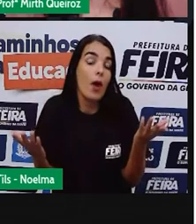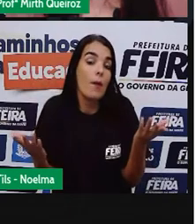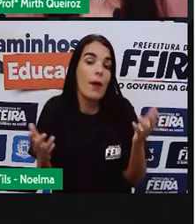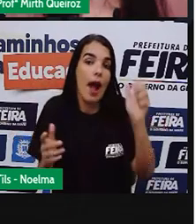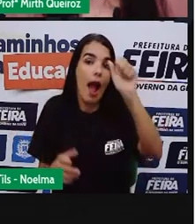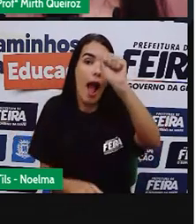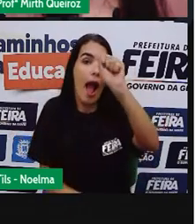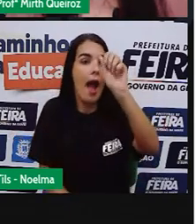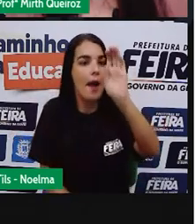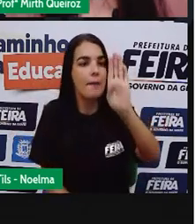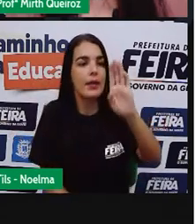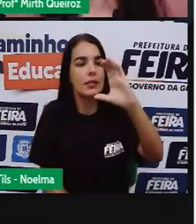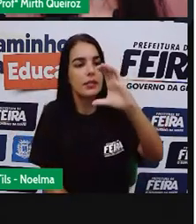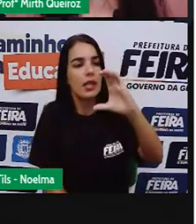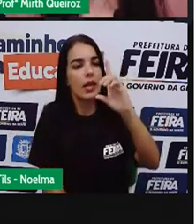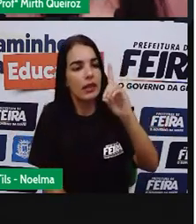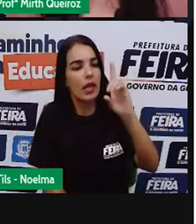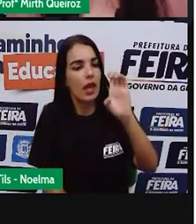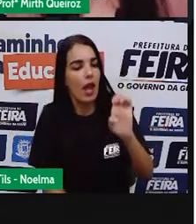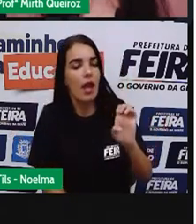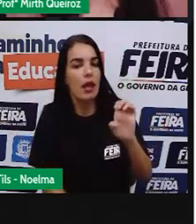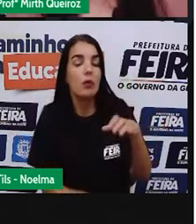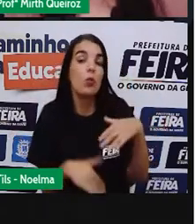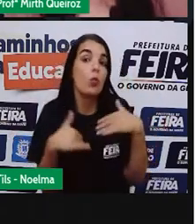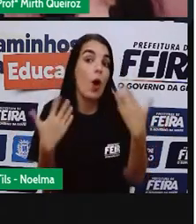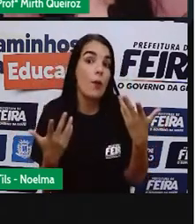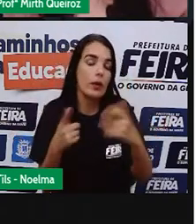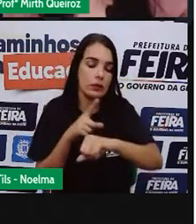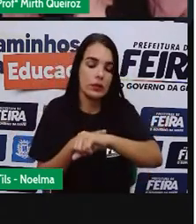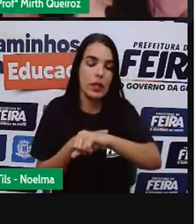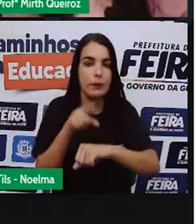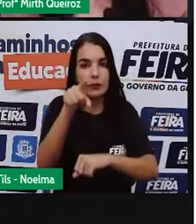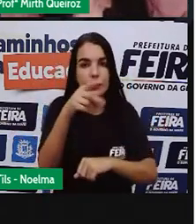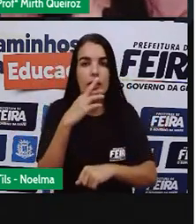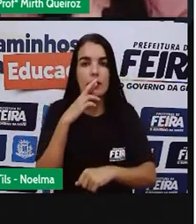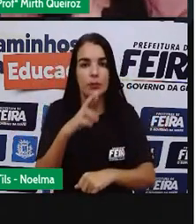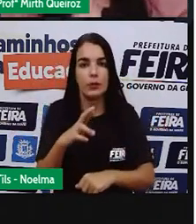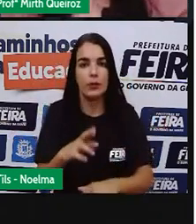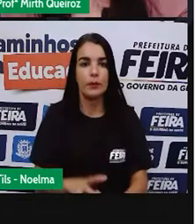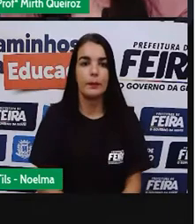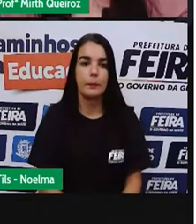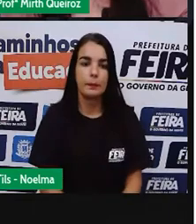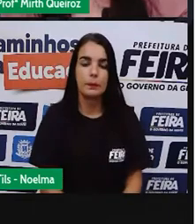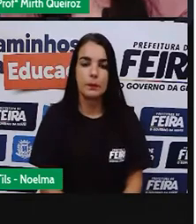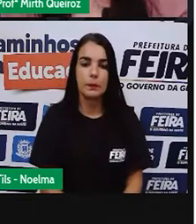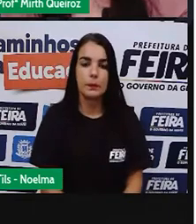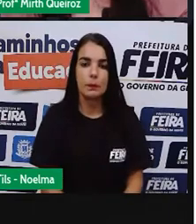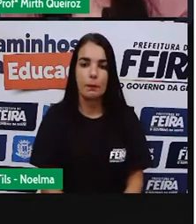das alternativas estão corretas. Tempo para vocês.